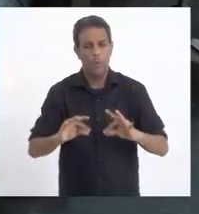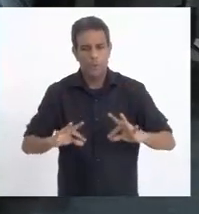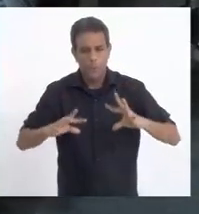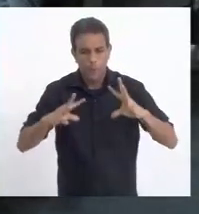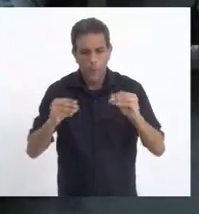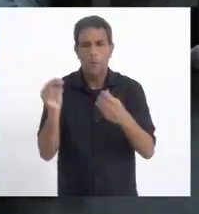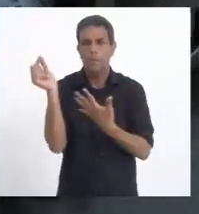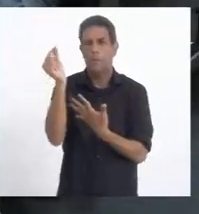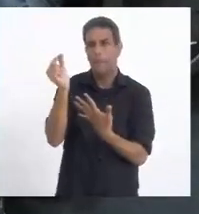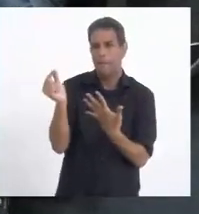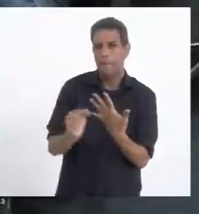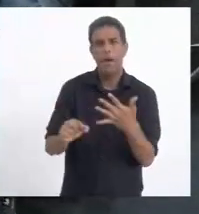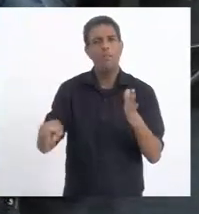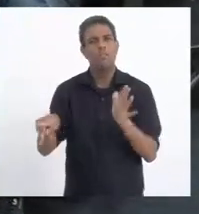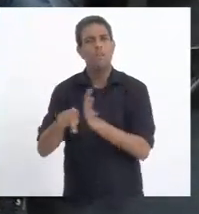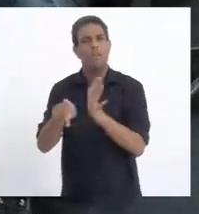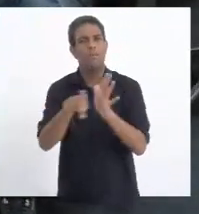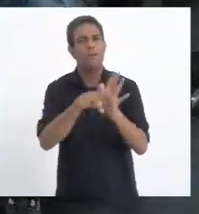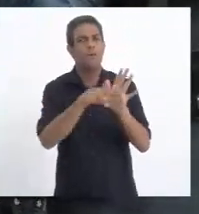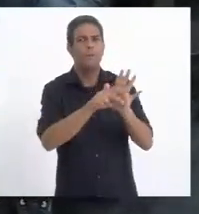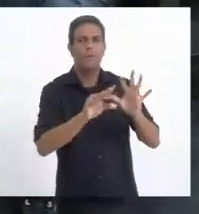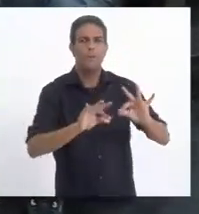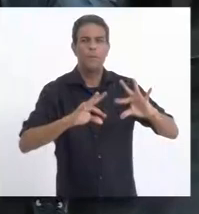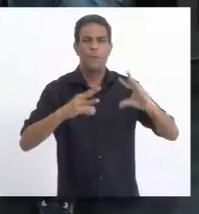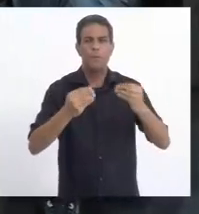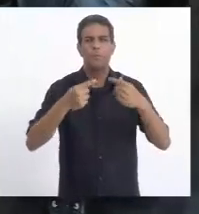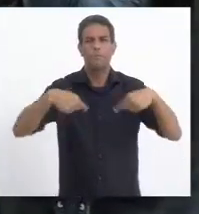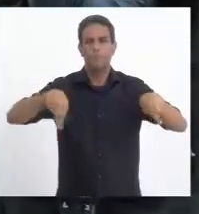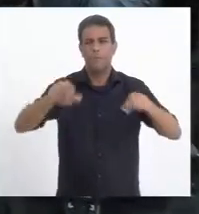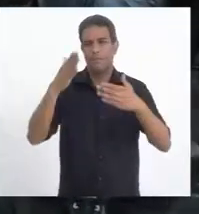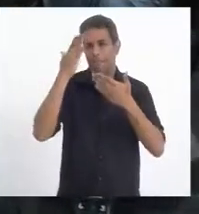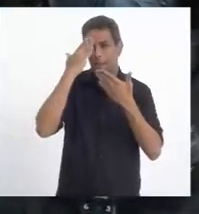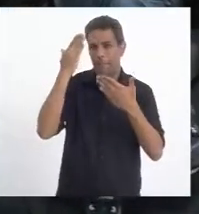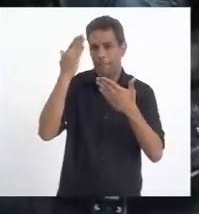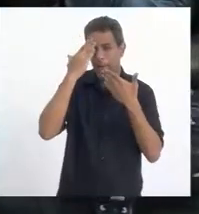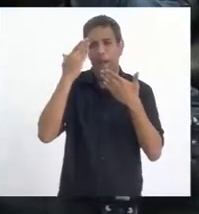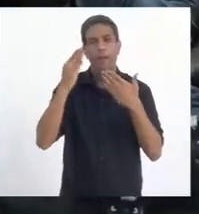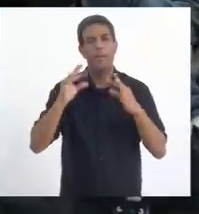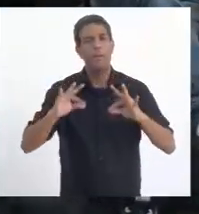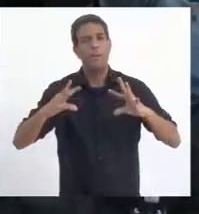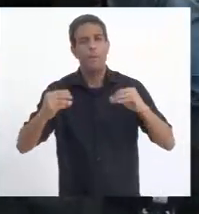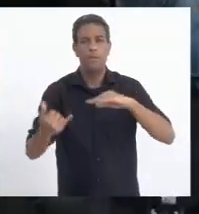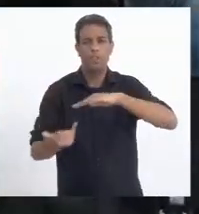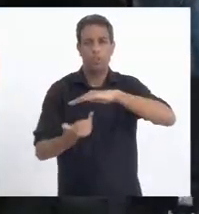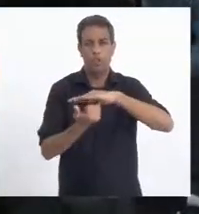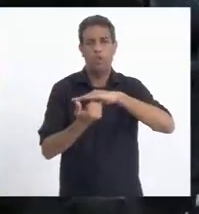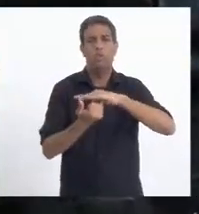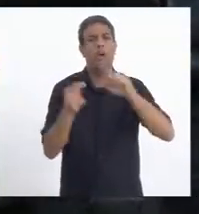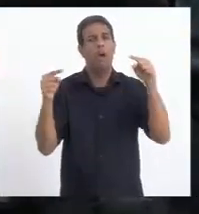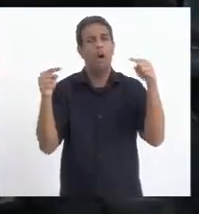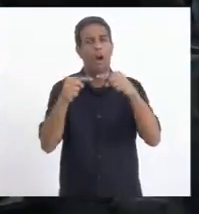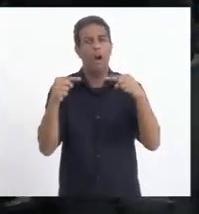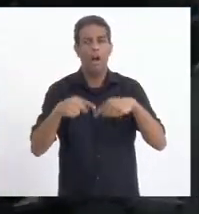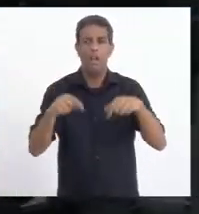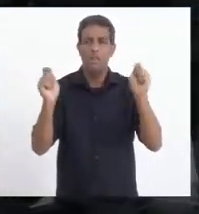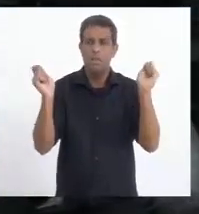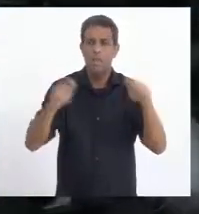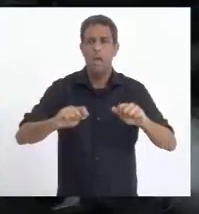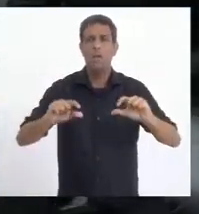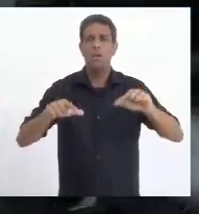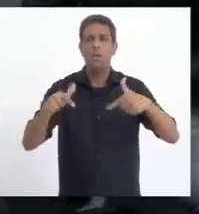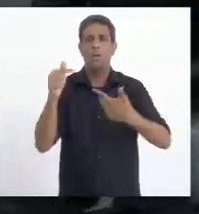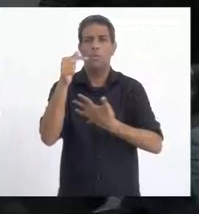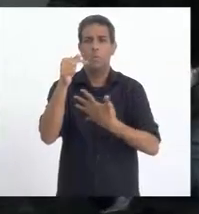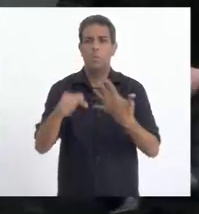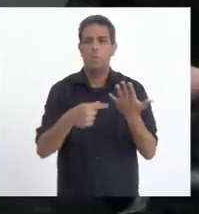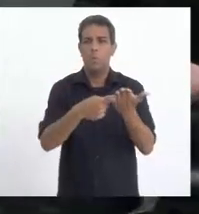fiscal se reuniram com os maiores sabemos da das suas instituições então isso teria